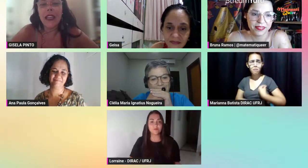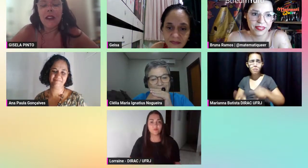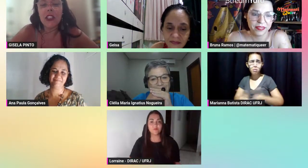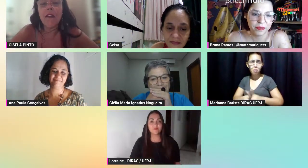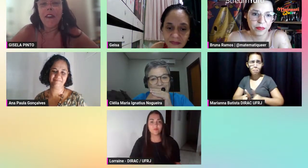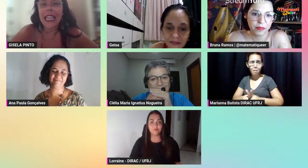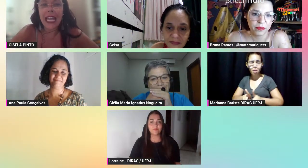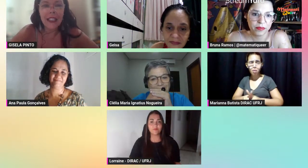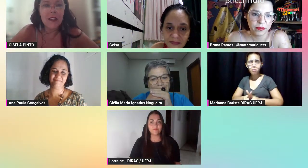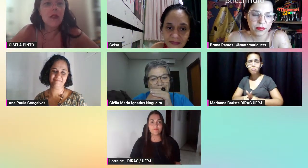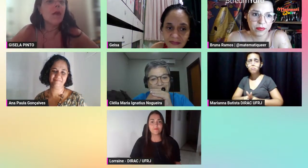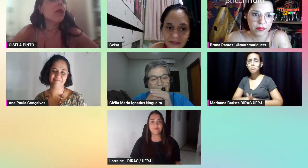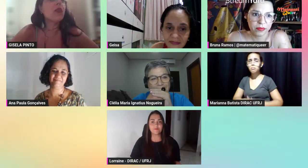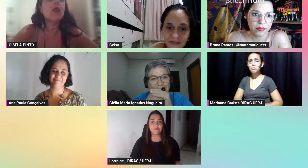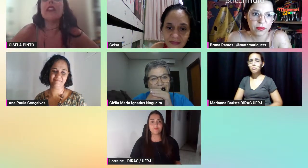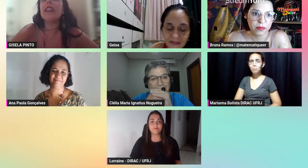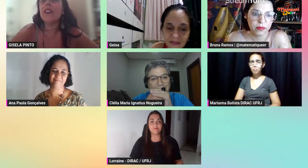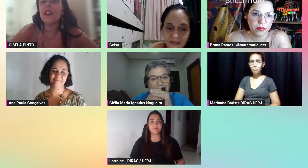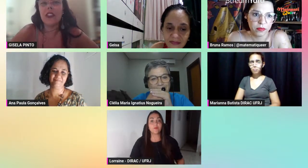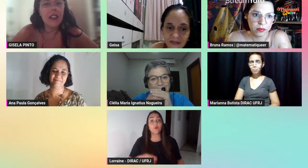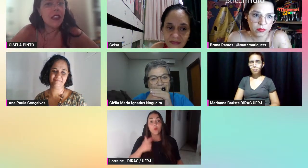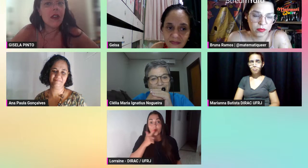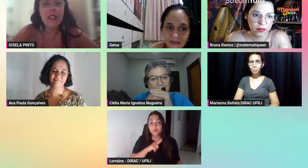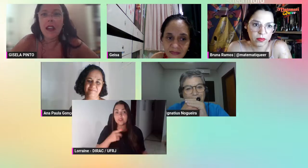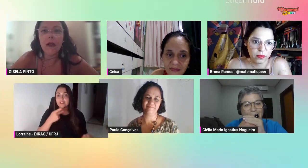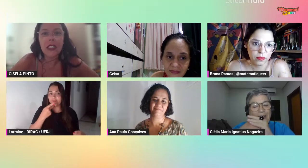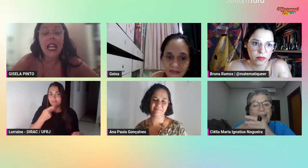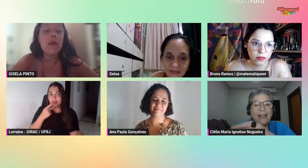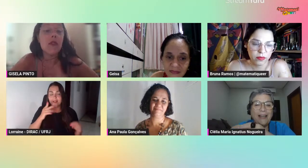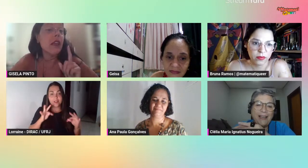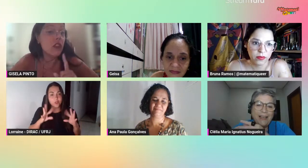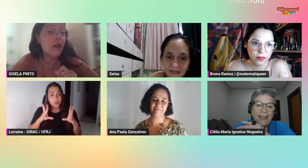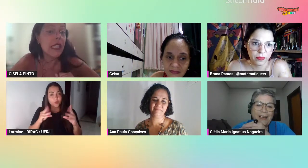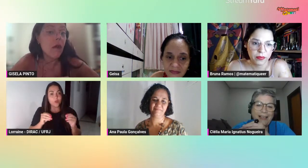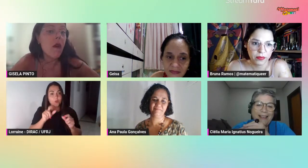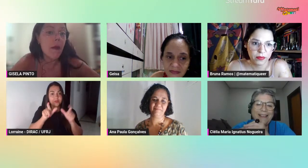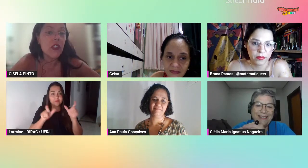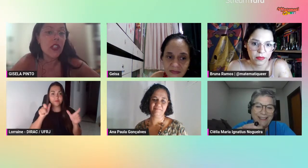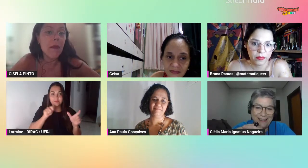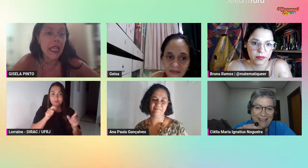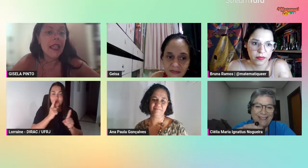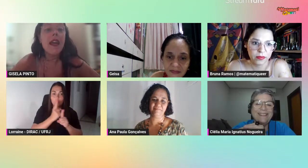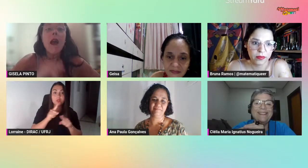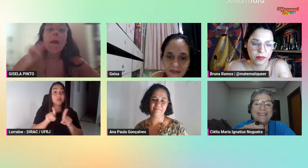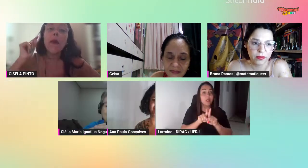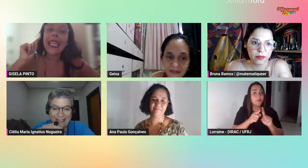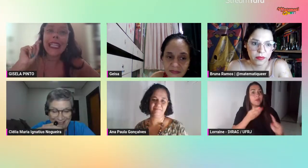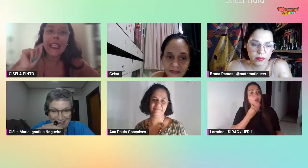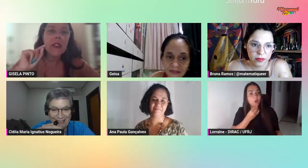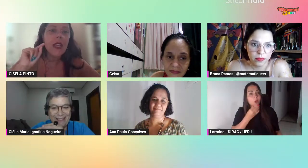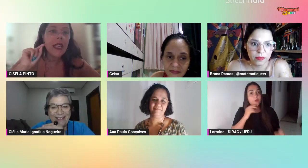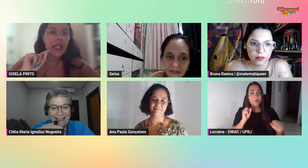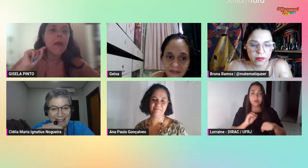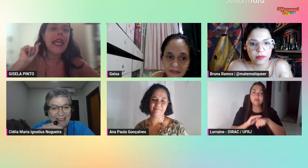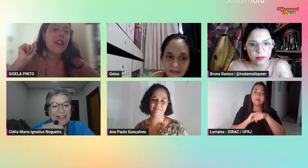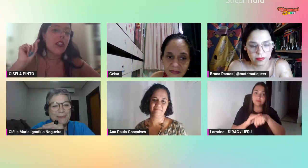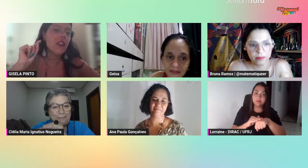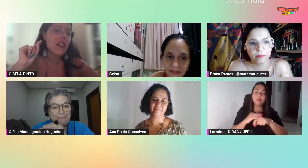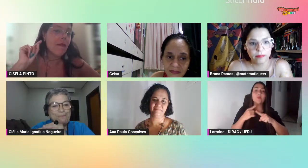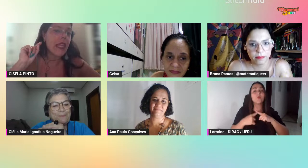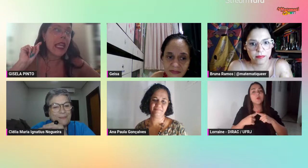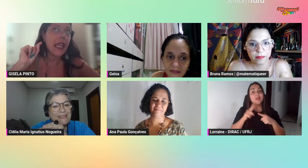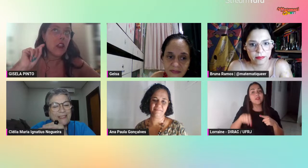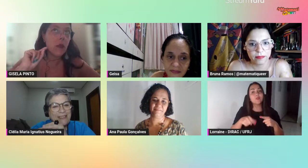Então, acho que falar isso com todas que nós encontrarmos, eu digo até com homens também, porque isso é exemplo, é a